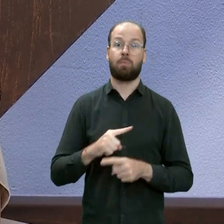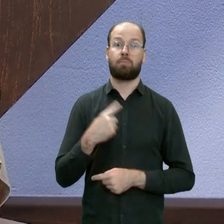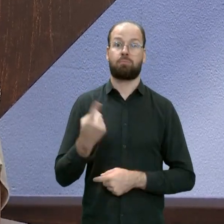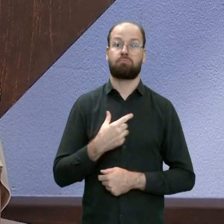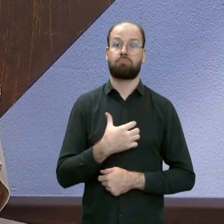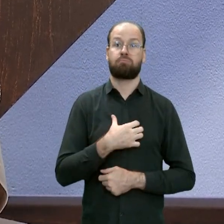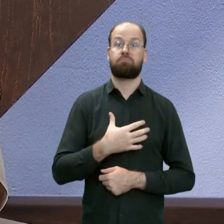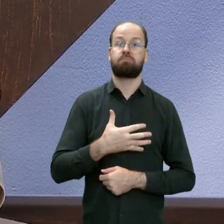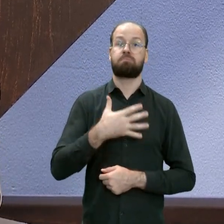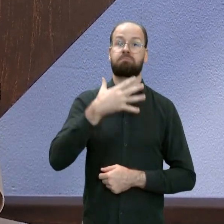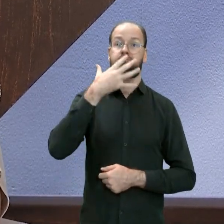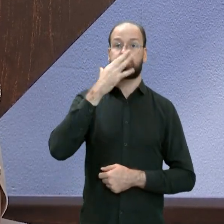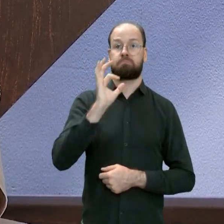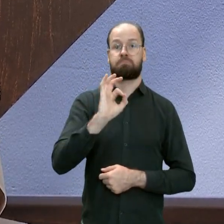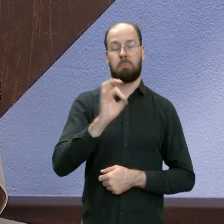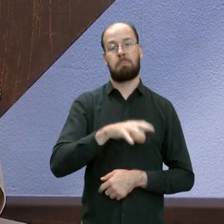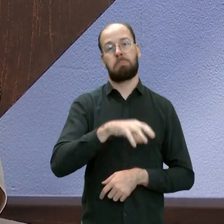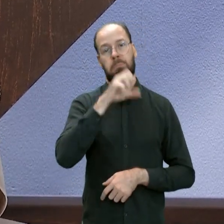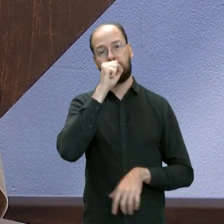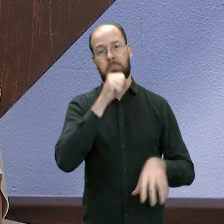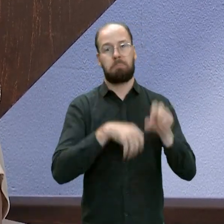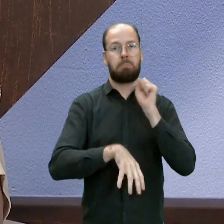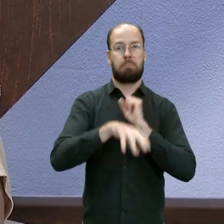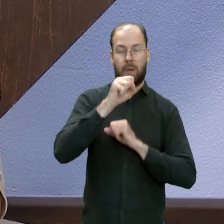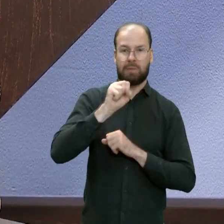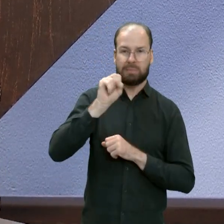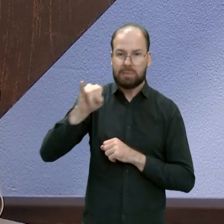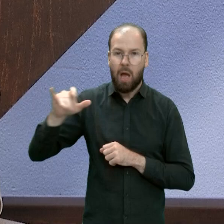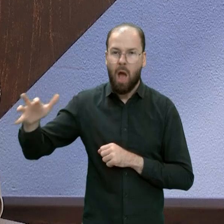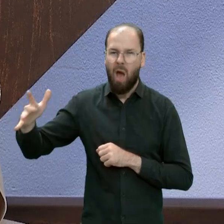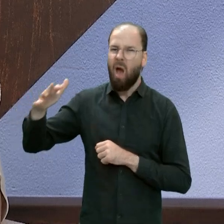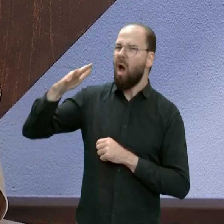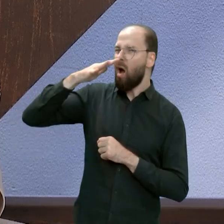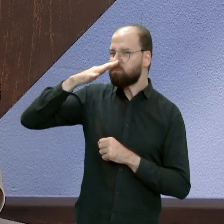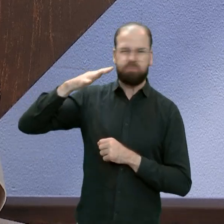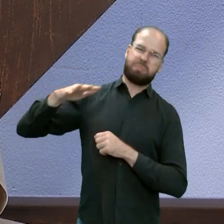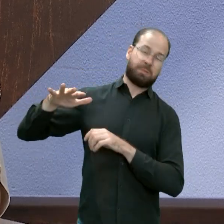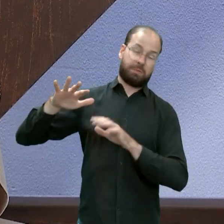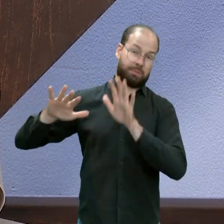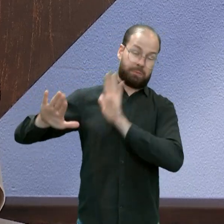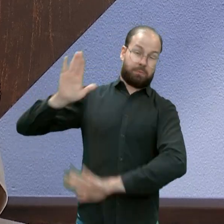né? Às vezes, esse sulfídrico até a gente sente cheiro porque está